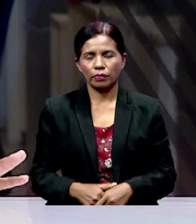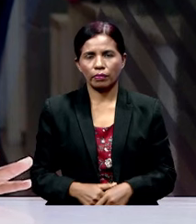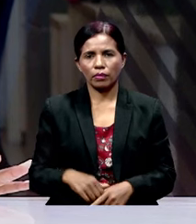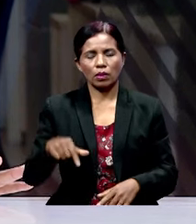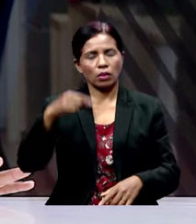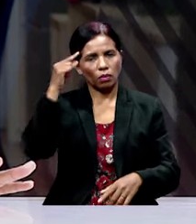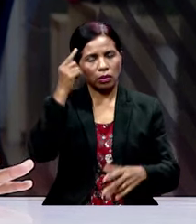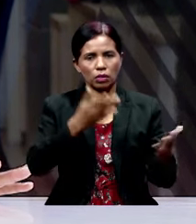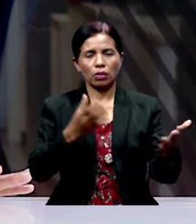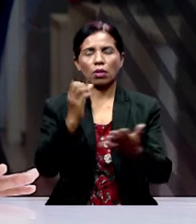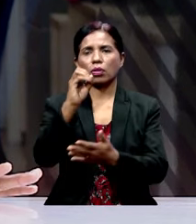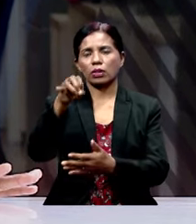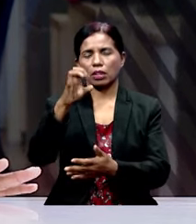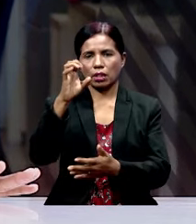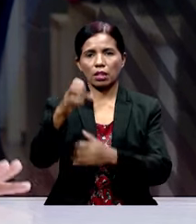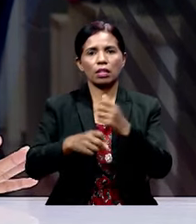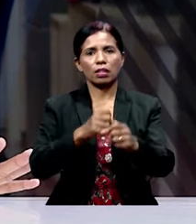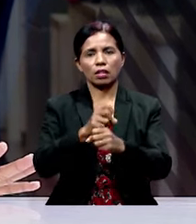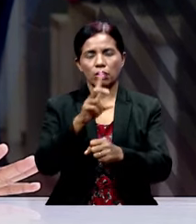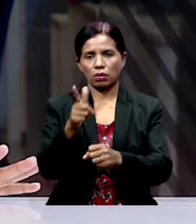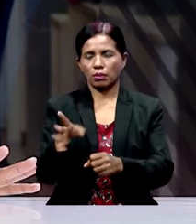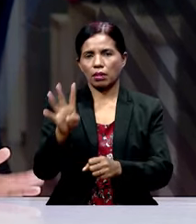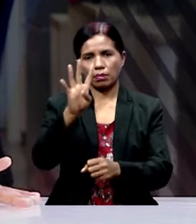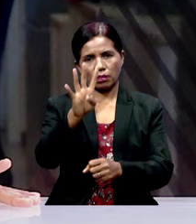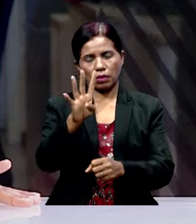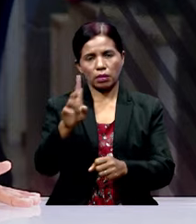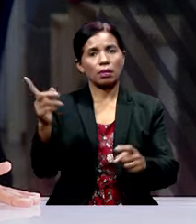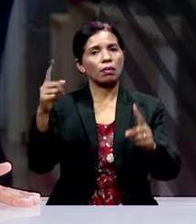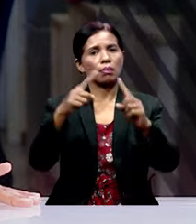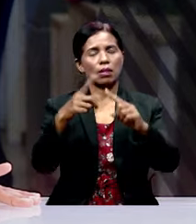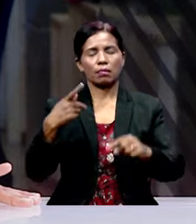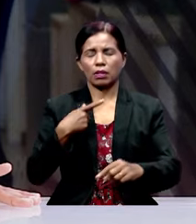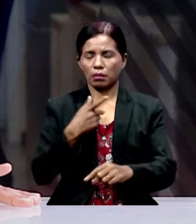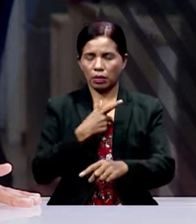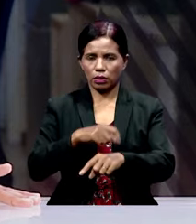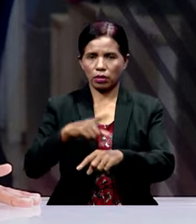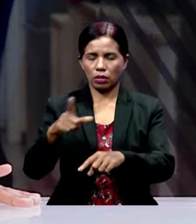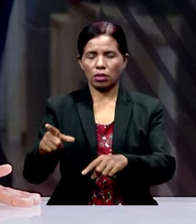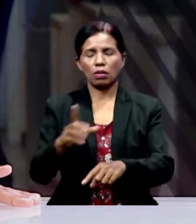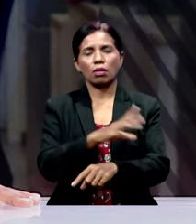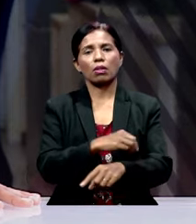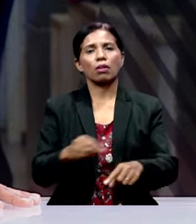Governo se submete ao orçamento geral do Estado, tem reunião agora no Lourenzinhado, para o Parlamento Nacional, o caráter normal.